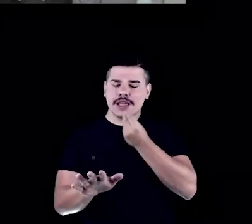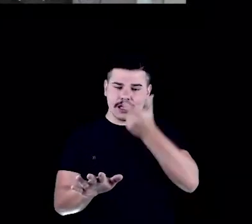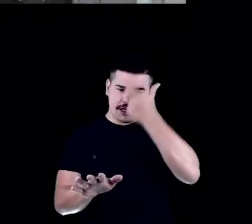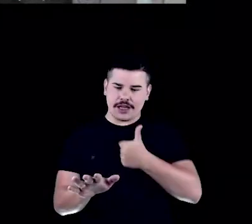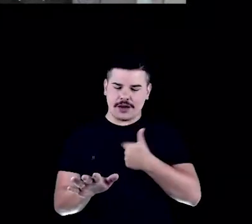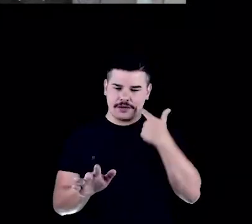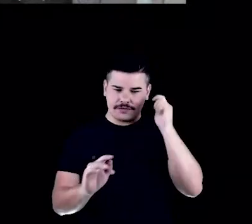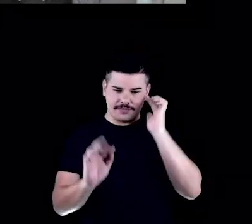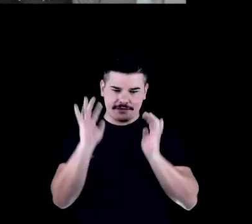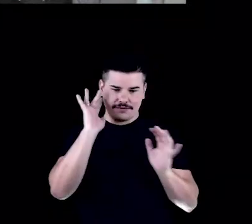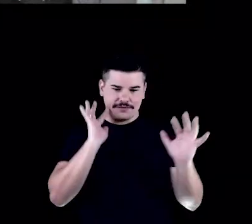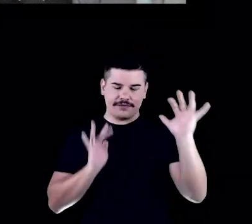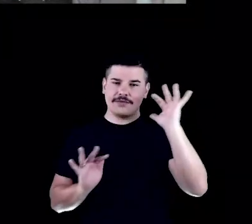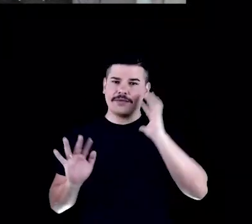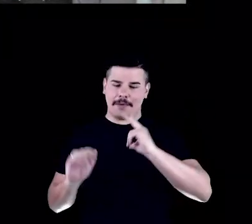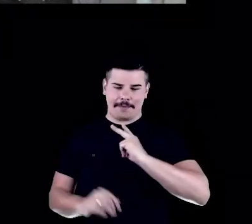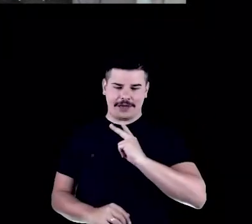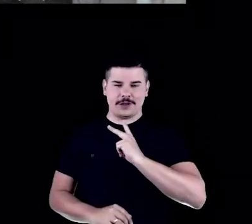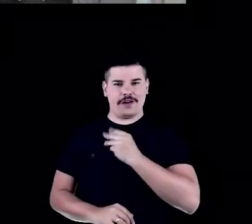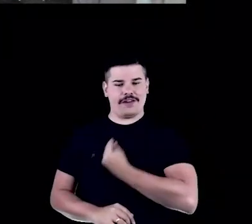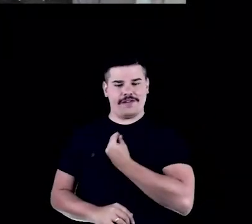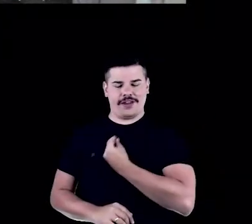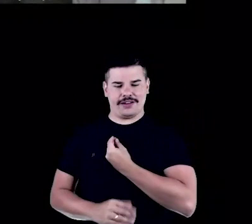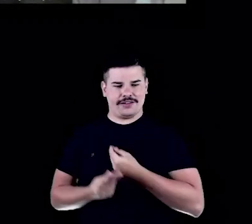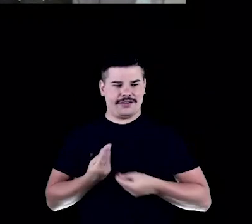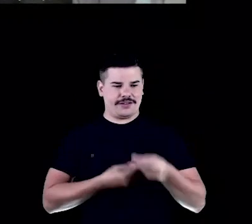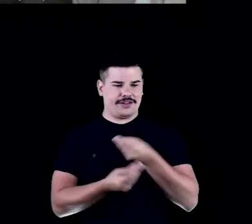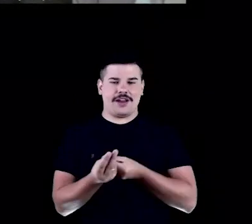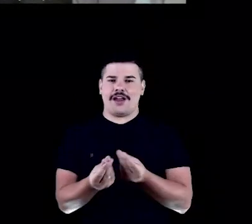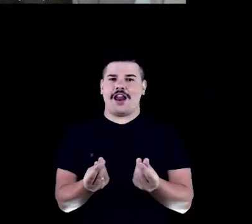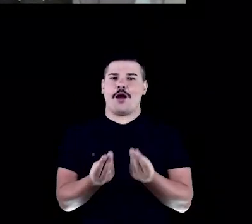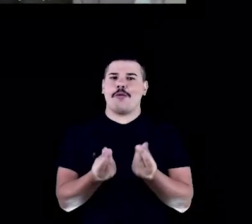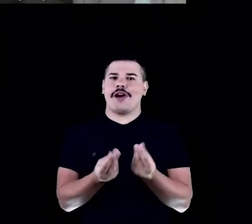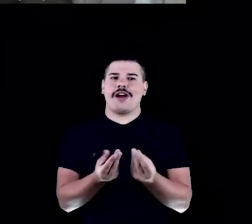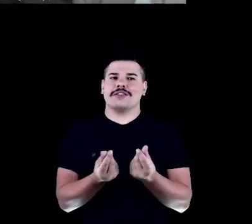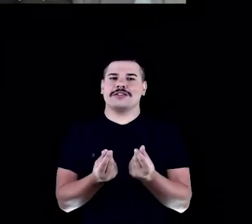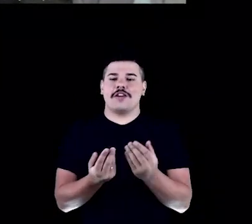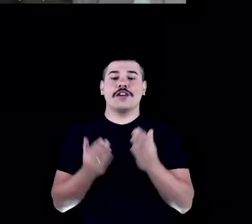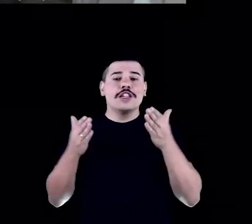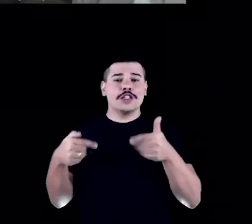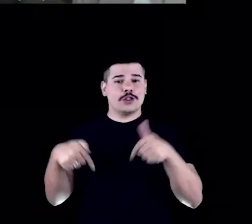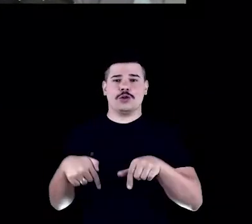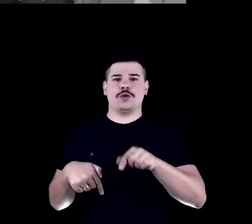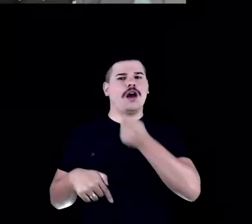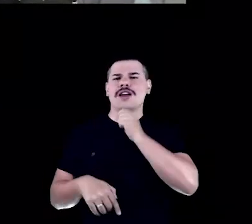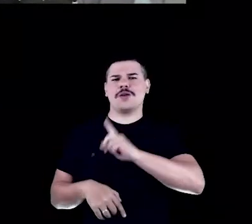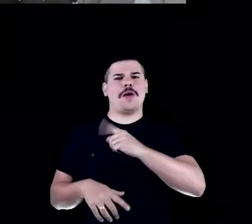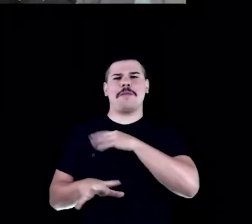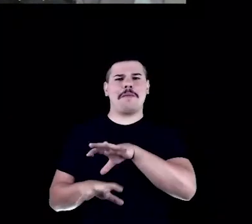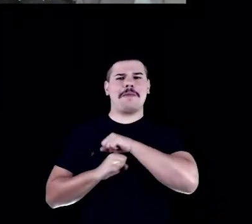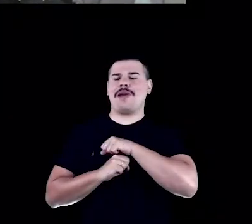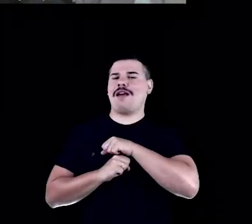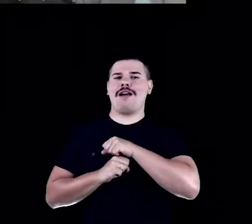Eu ainda estou muito numa dimensão de vivência pessoal, sabe? Eu ainda não estou conseguindo elaborar isso muito como uma abstração artística, assim. Eu